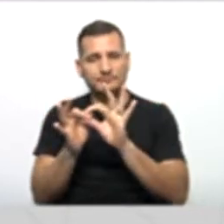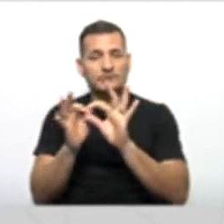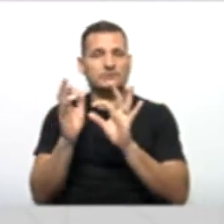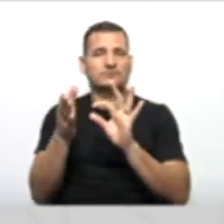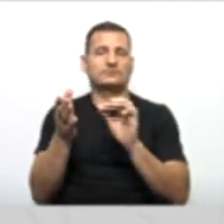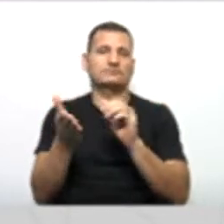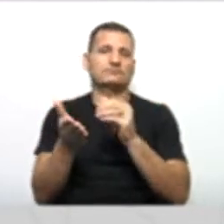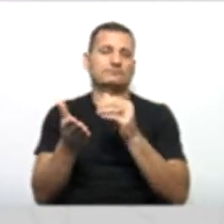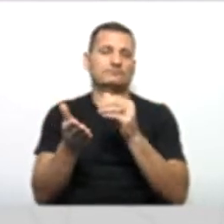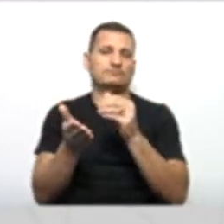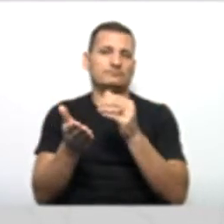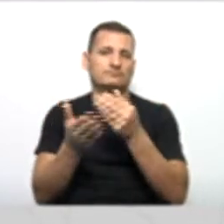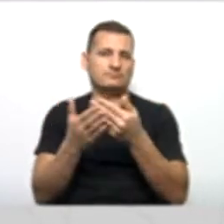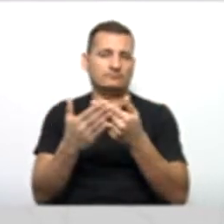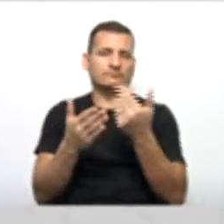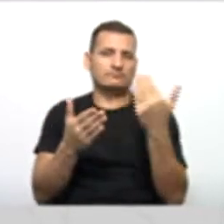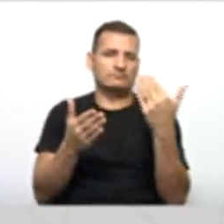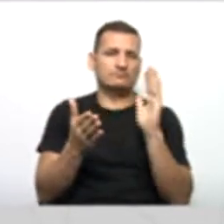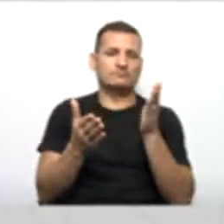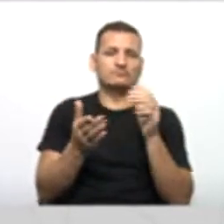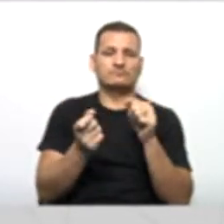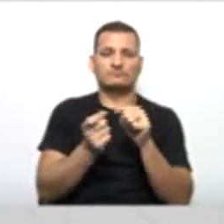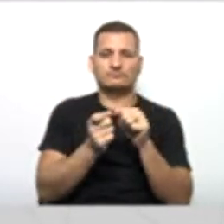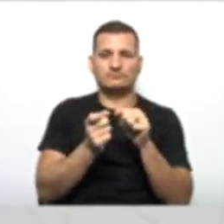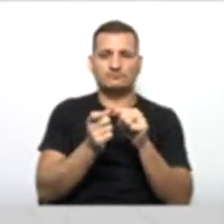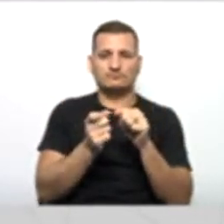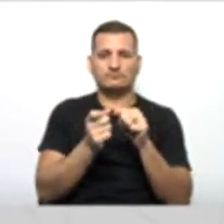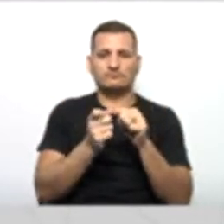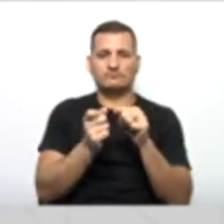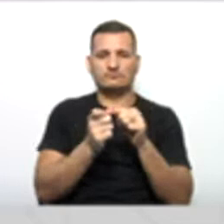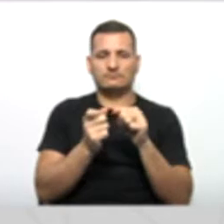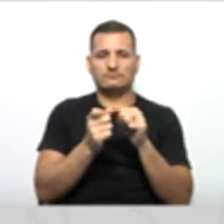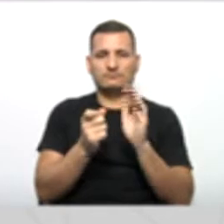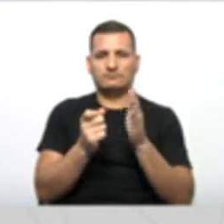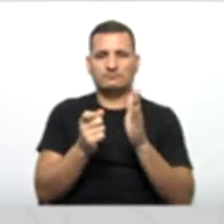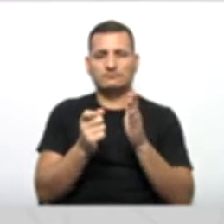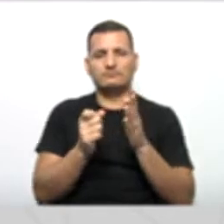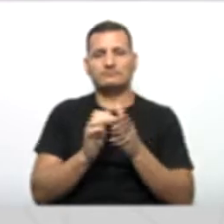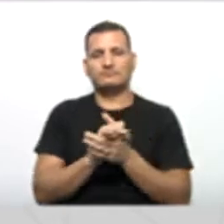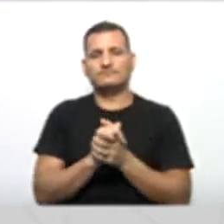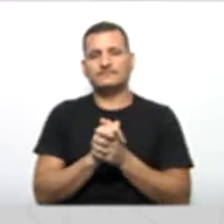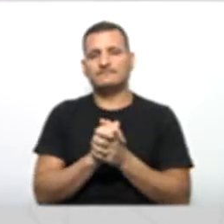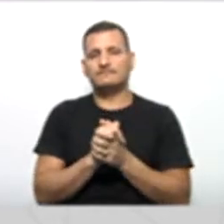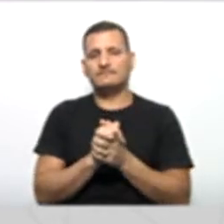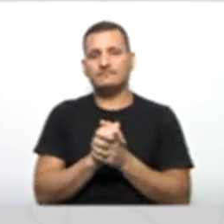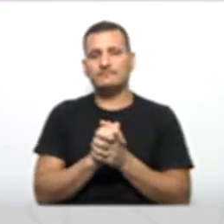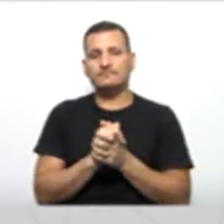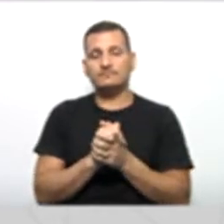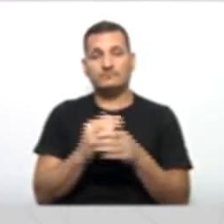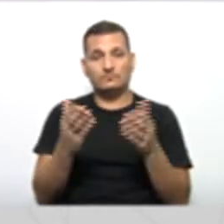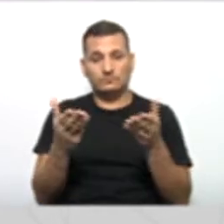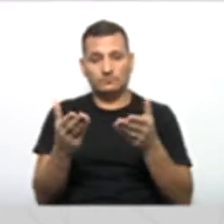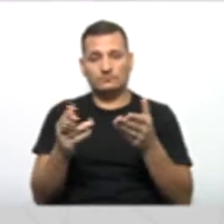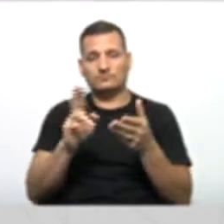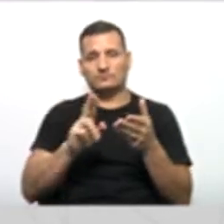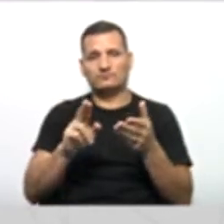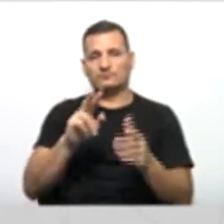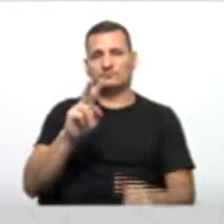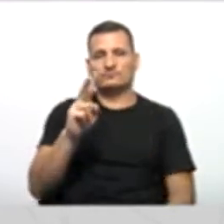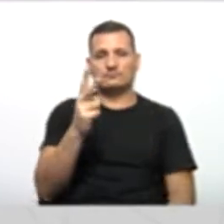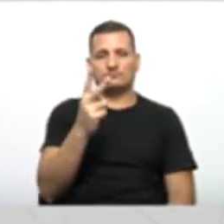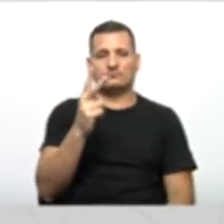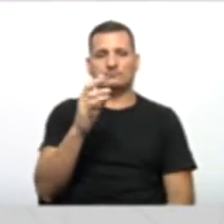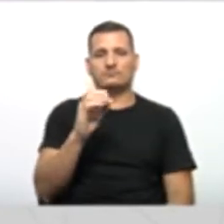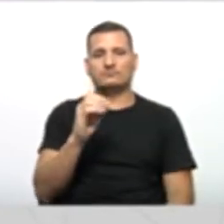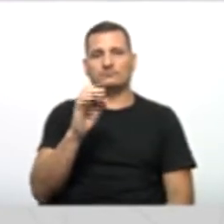aula passada com o banco de dados o e vamos utilizar hoje o host da